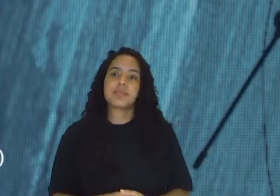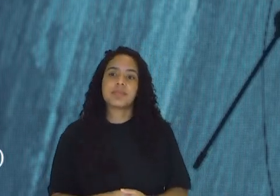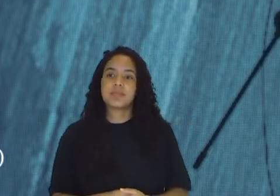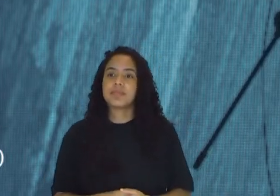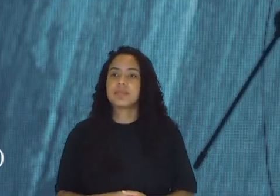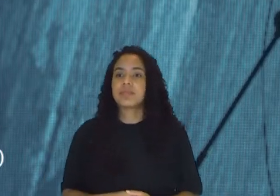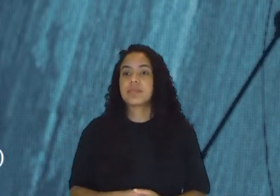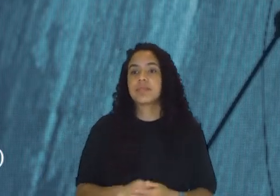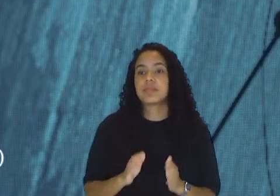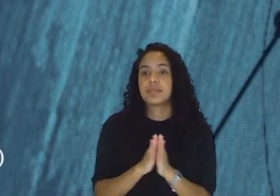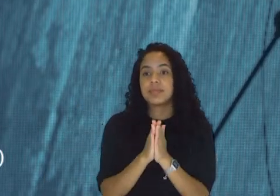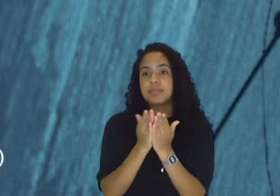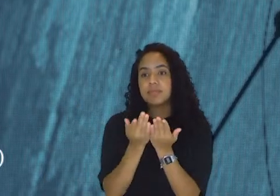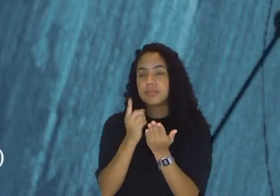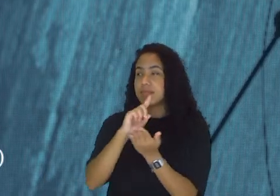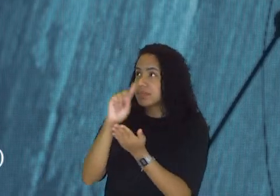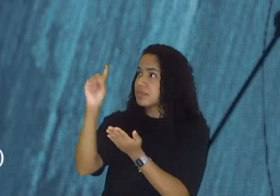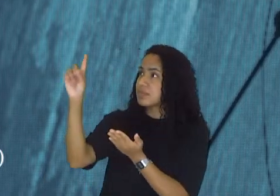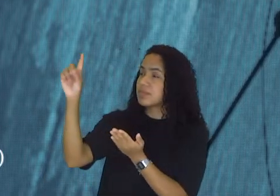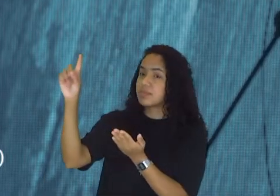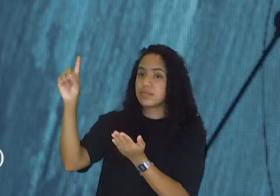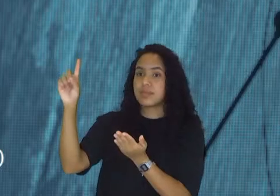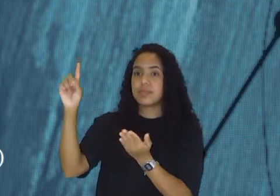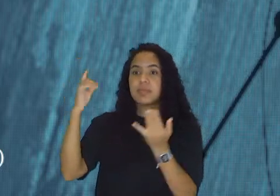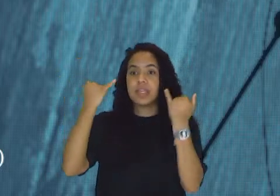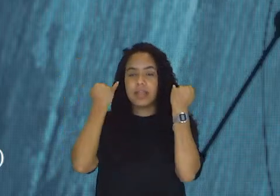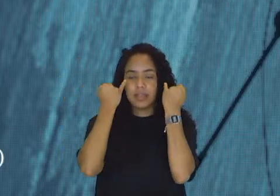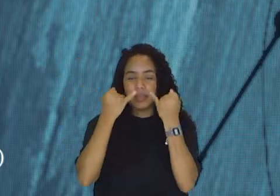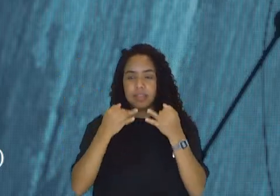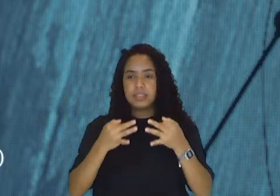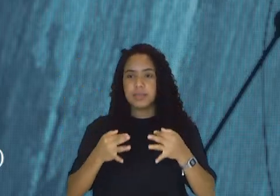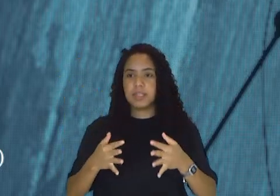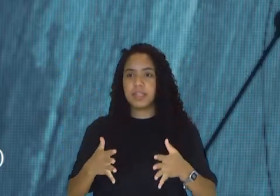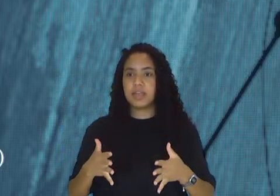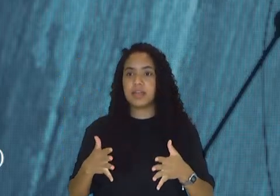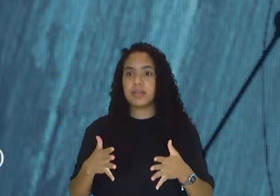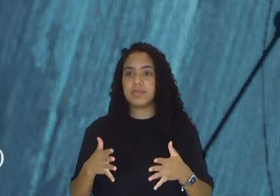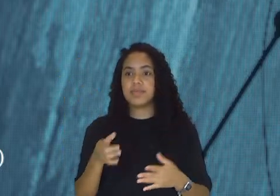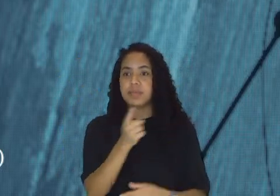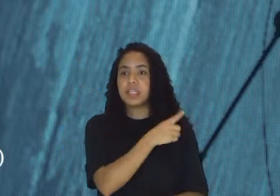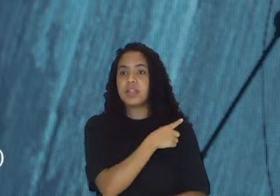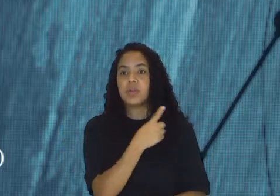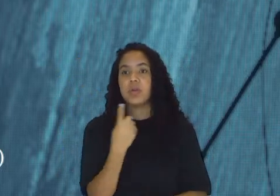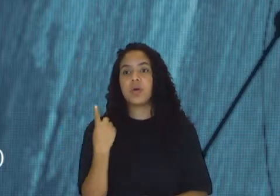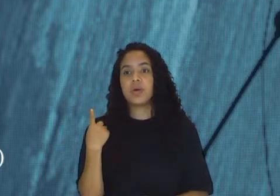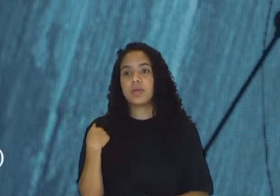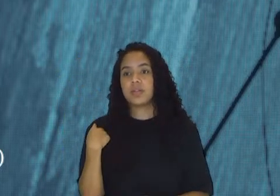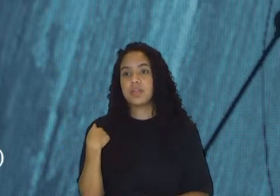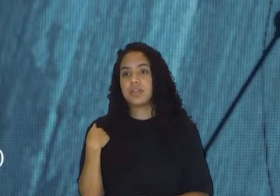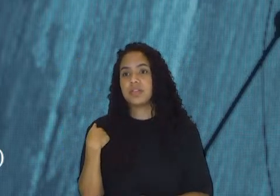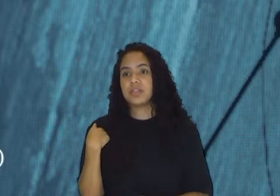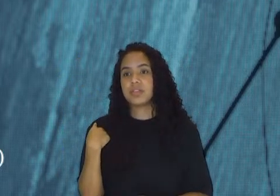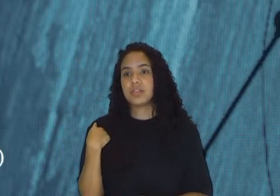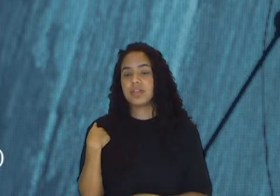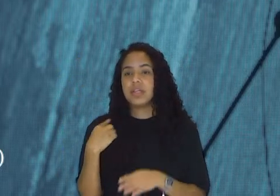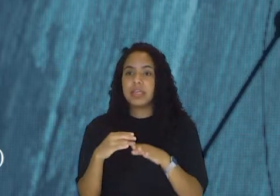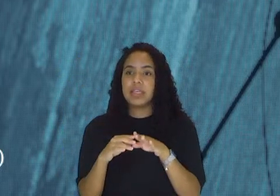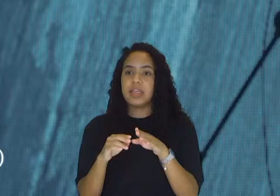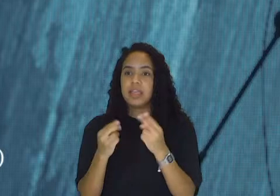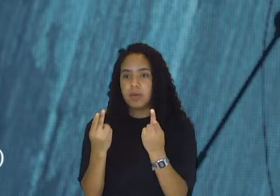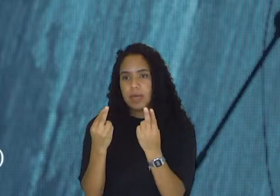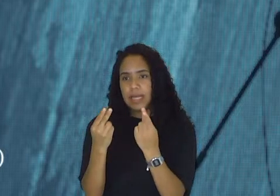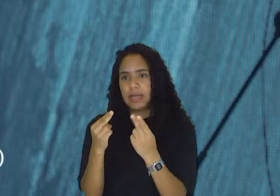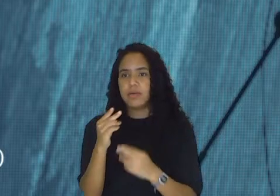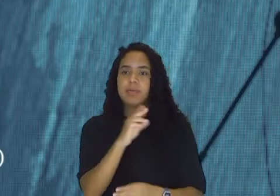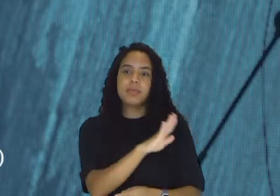A gente deve deitar essa noite e descansar no pai, sem estar preocupado se amanhã vai